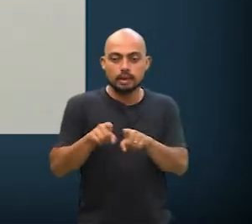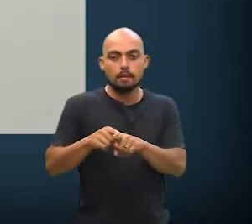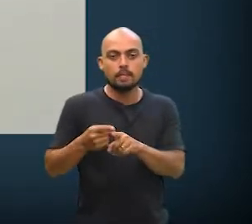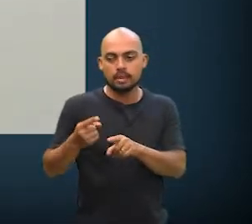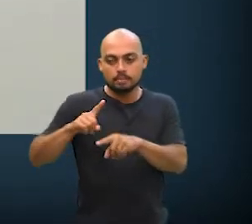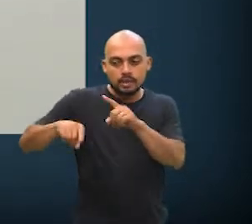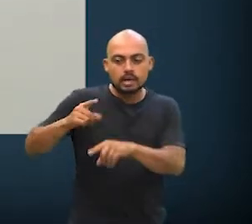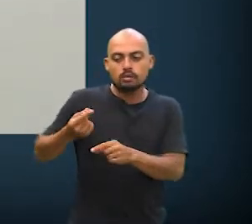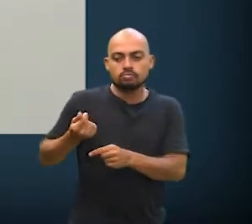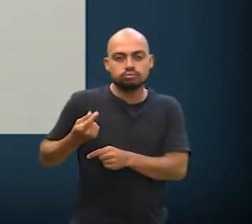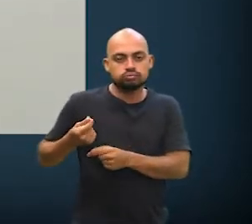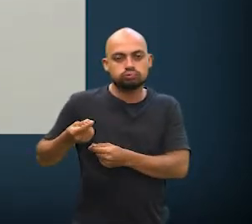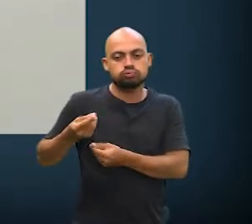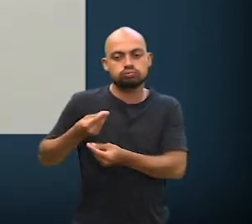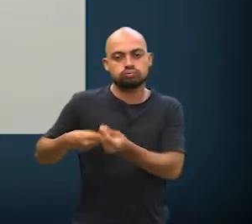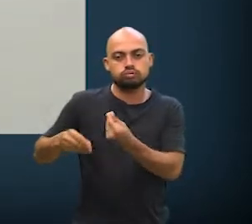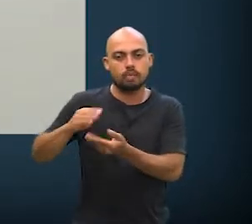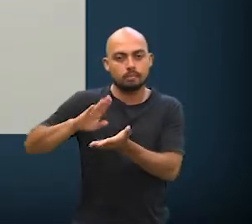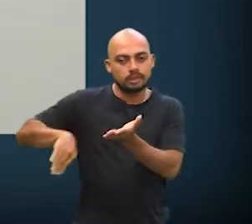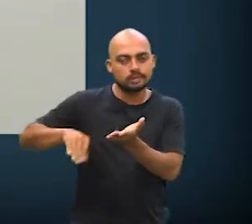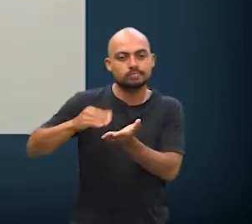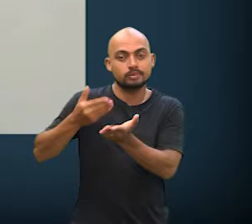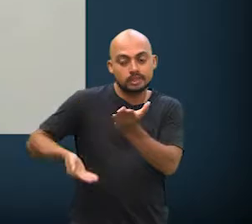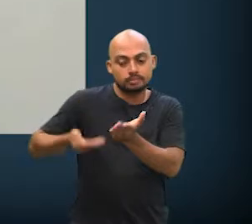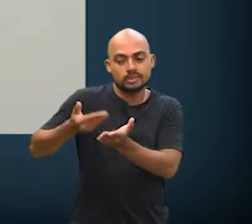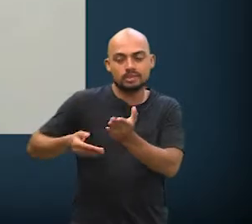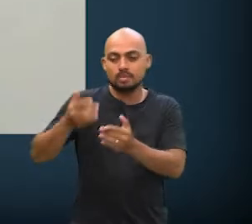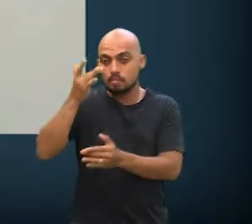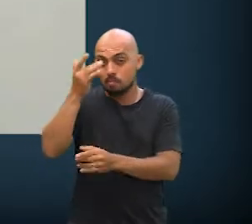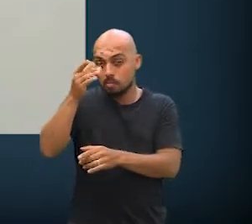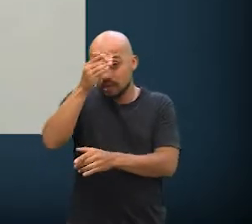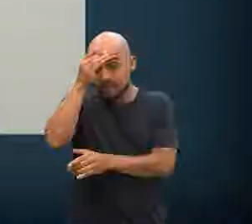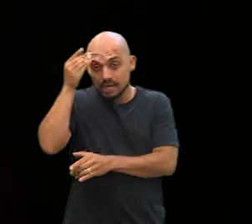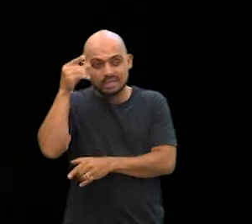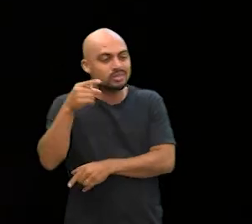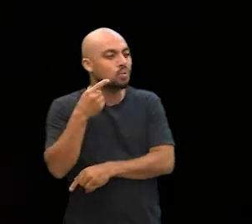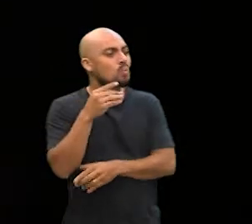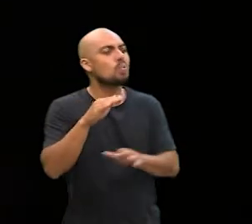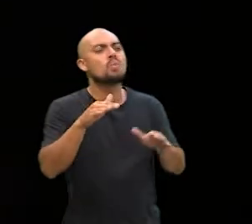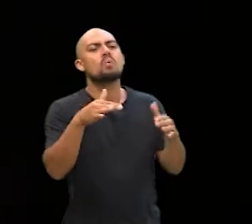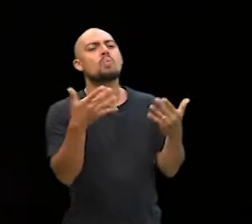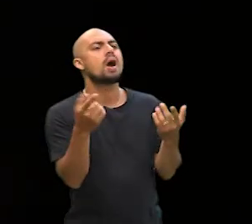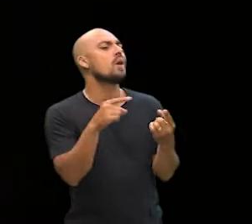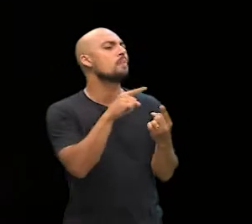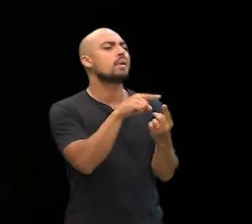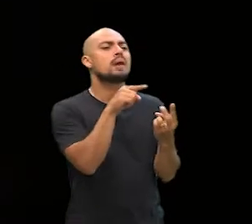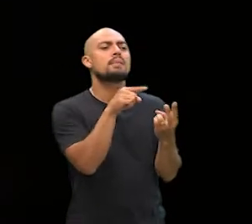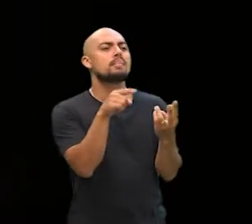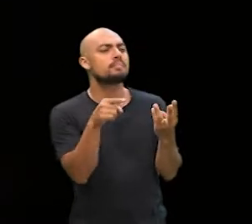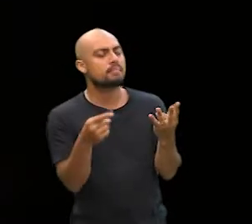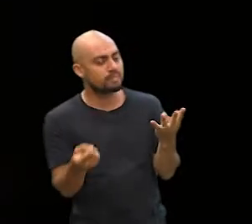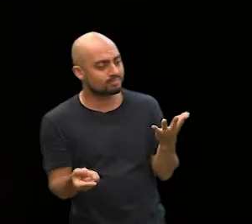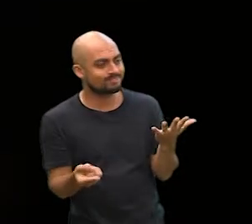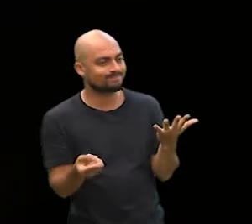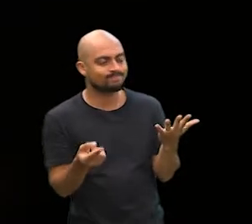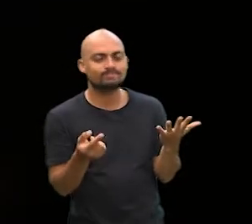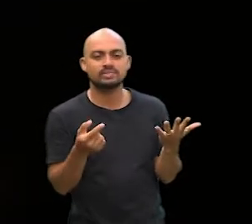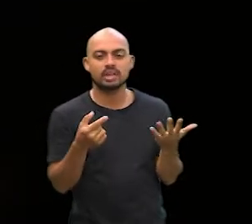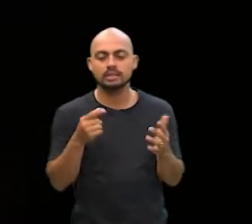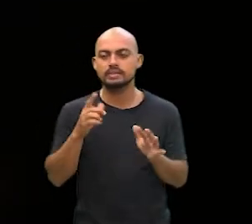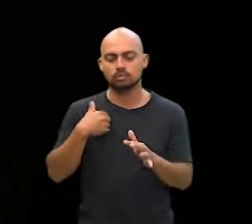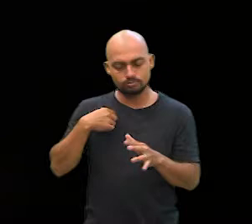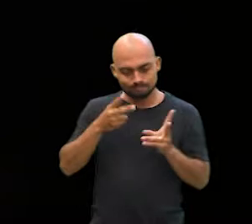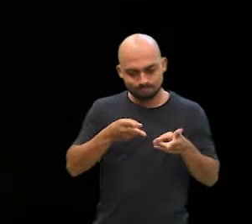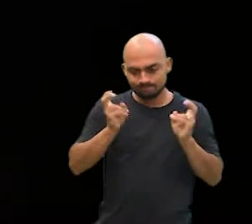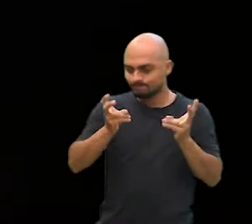alfandegada, porque o cliente ainda estava decidindo qual que era a melhor transportadora que poderia atender ele naquele transporte. Então, a gente foi identificando esses